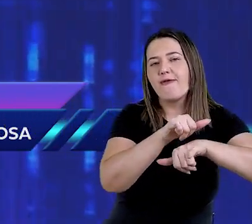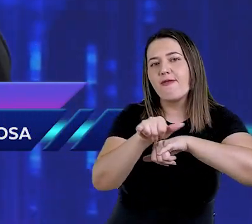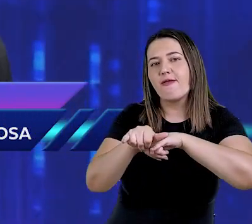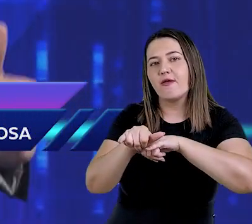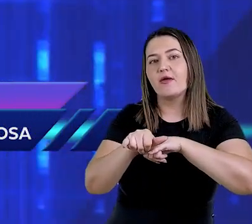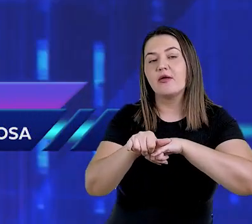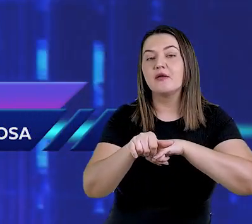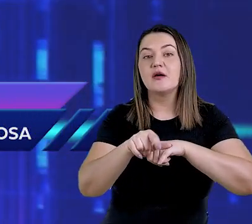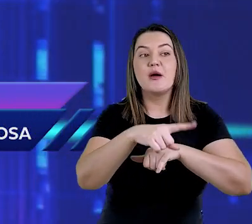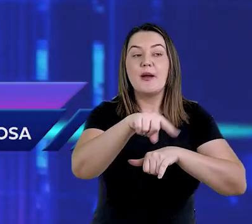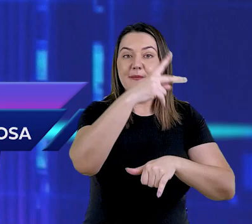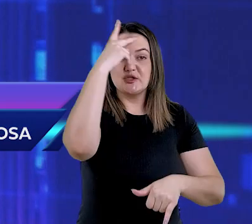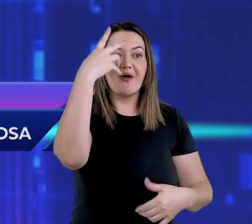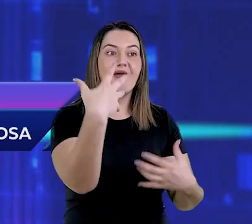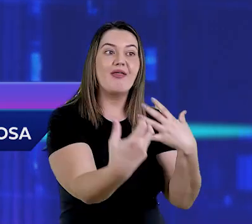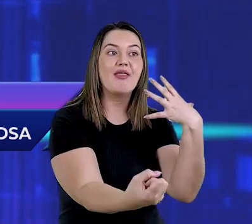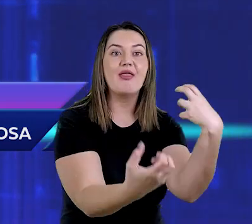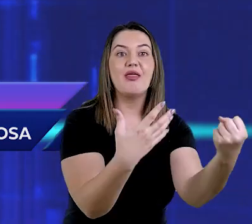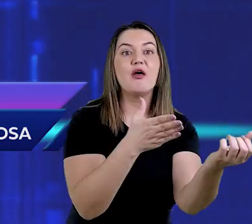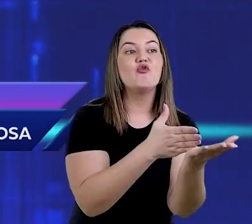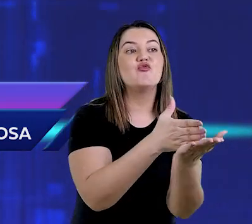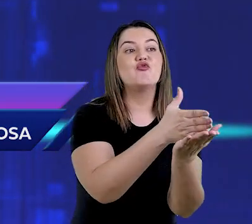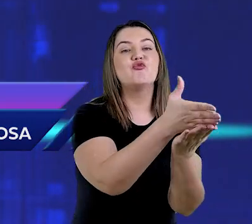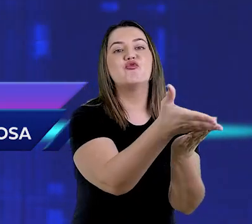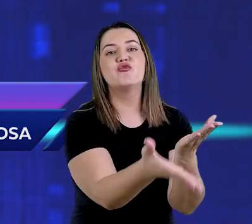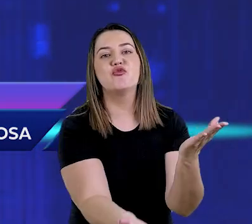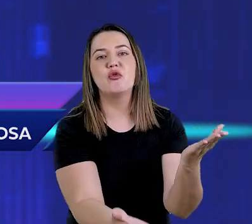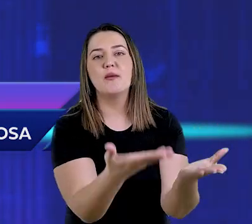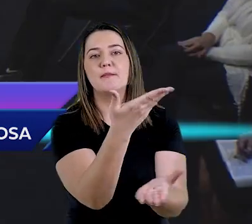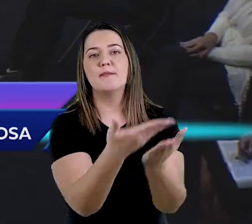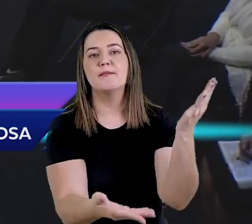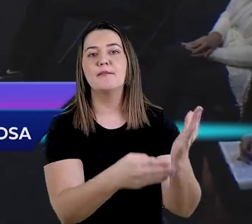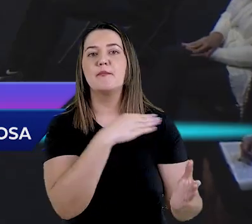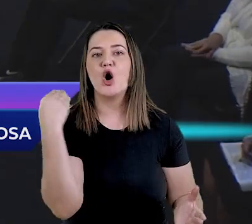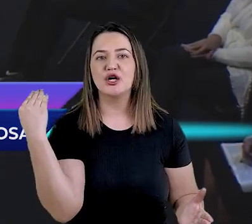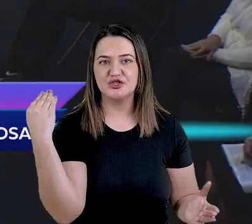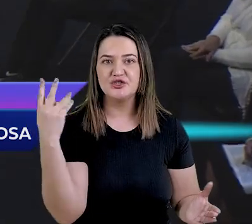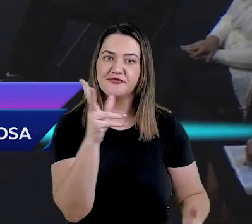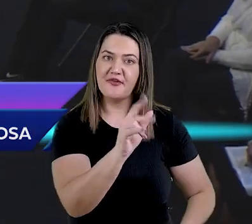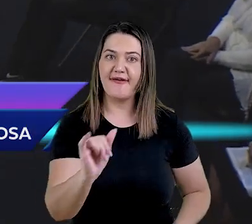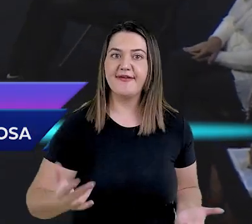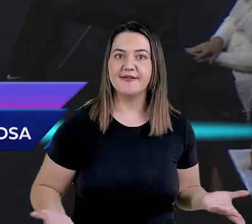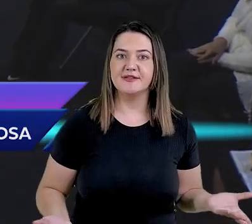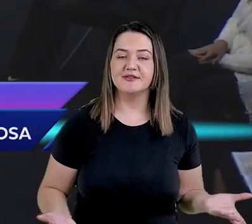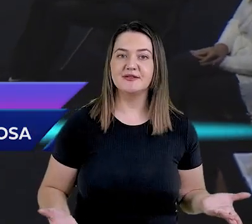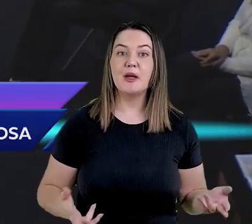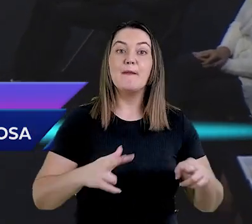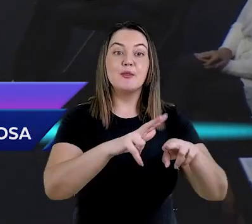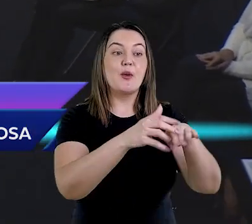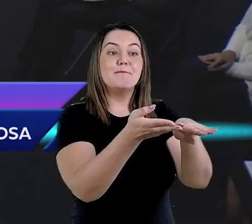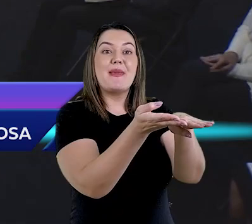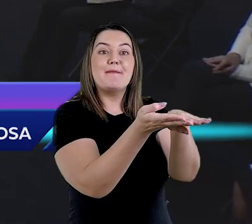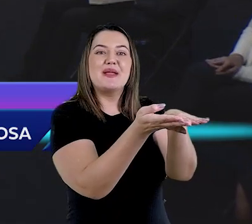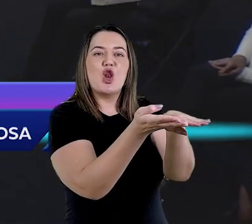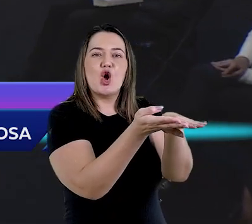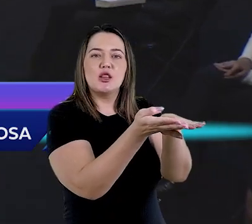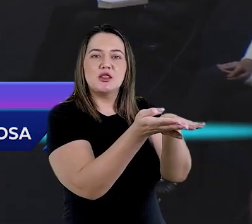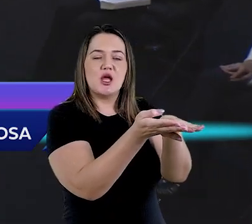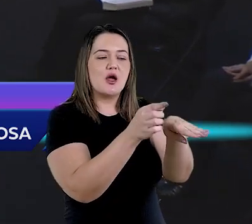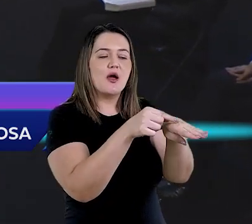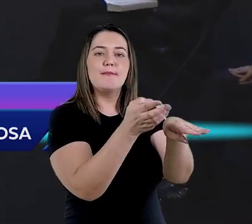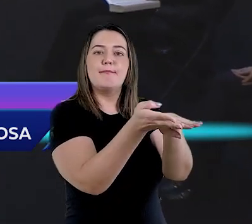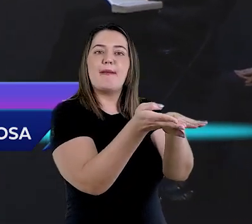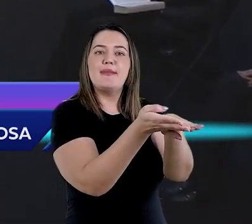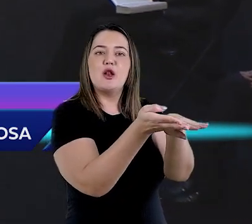leva as pessoas para a ruína, leva as pessoas para a morte. Babilônia aparece declaradamente com as